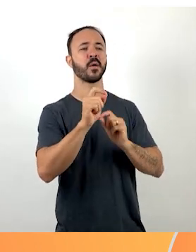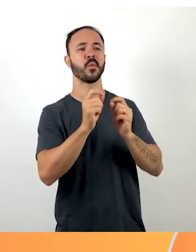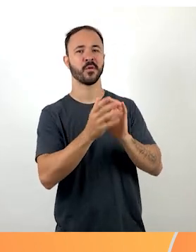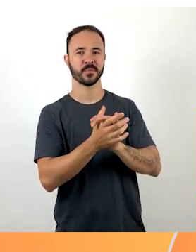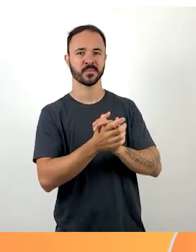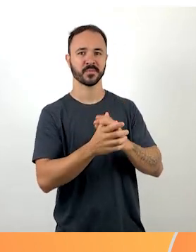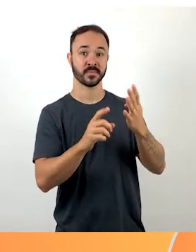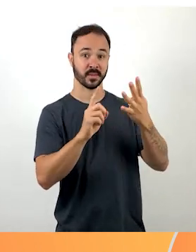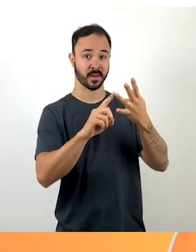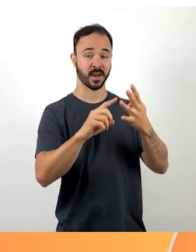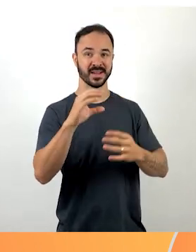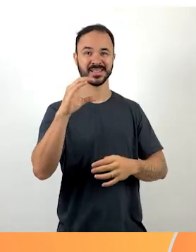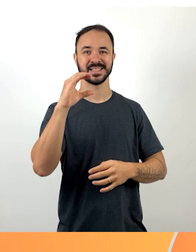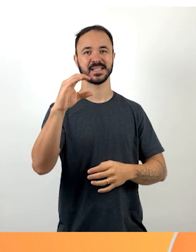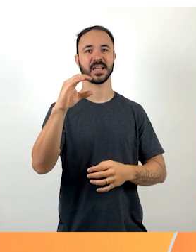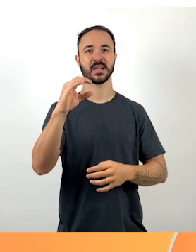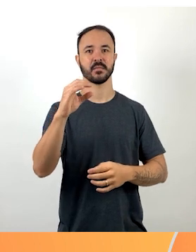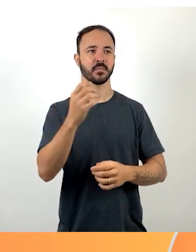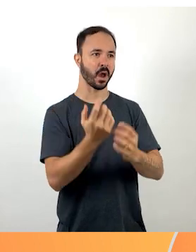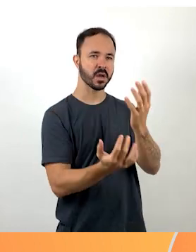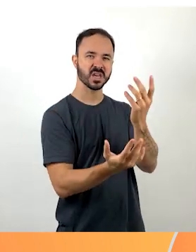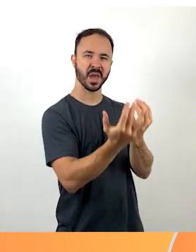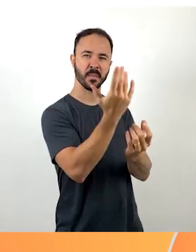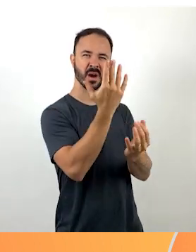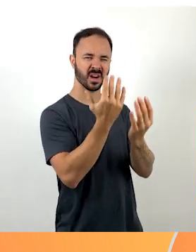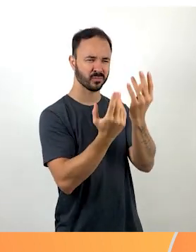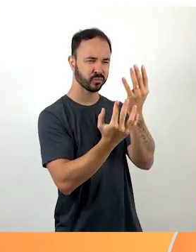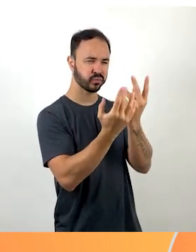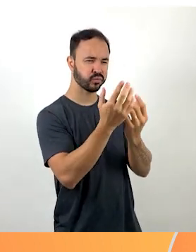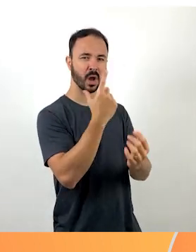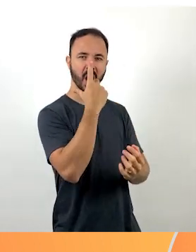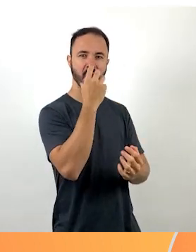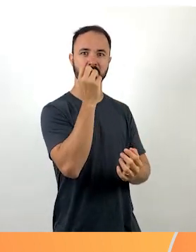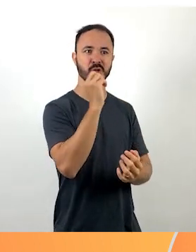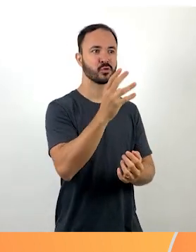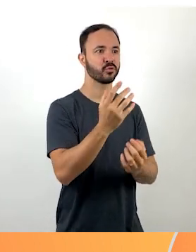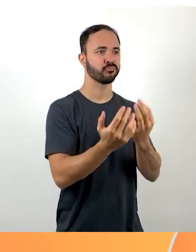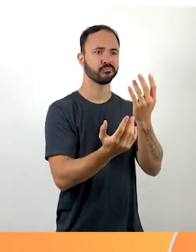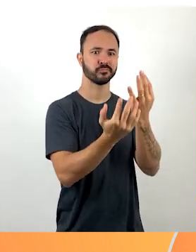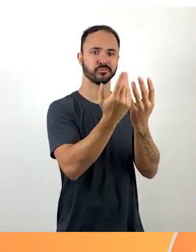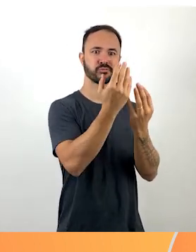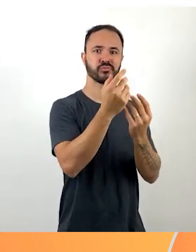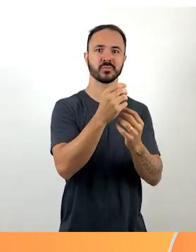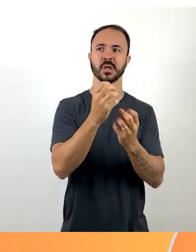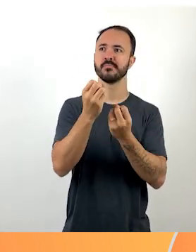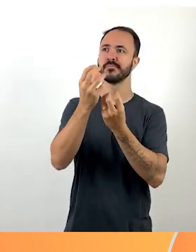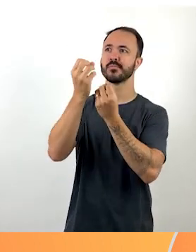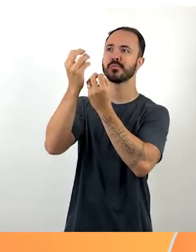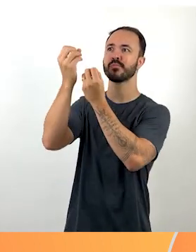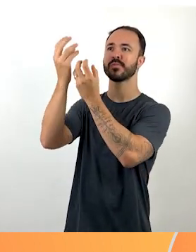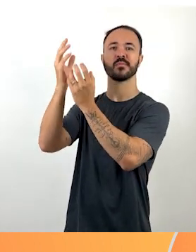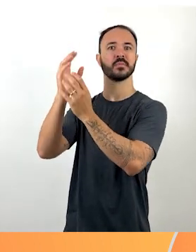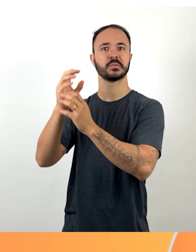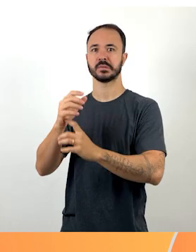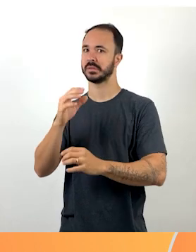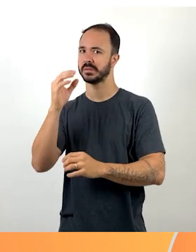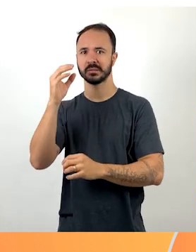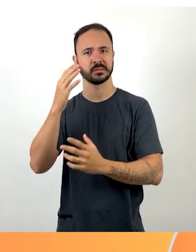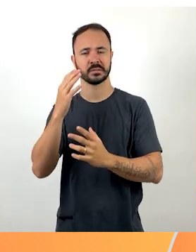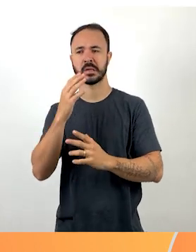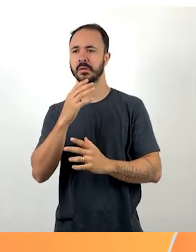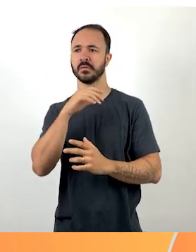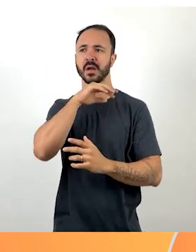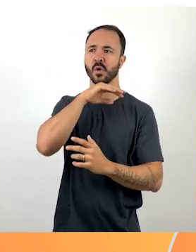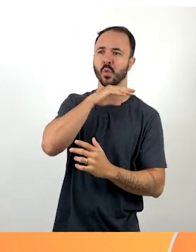correta? Letra C, a queima do lixo ao ar livre é uma atitude não sustentável que não deve ser feita devido à poluição